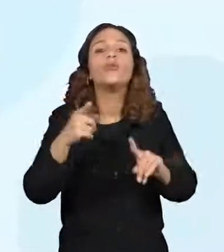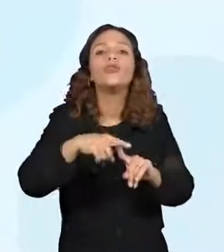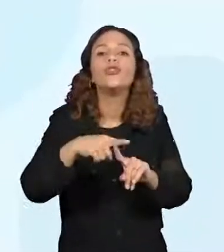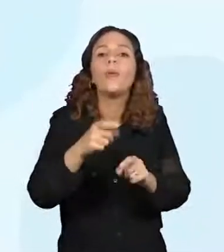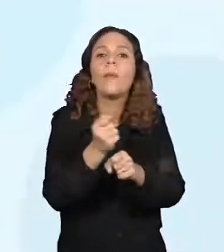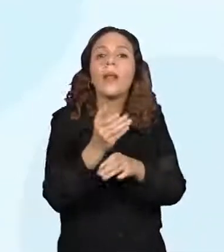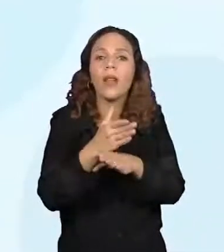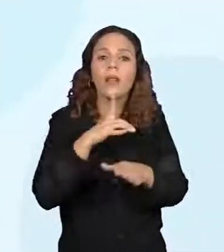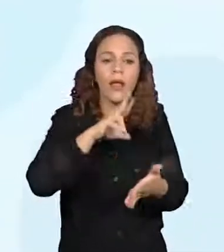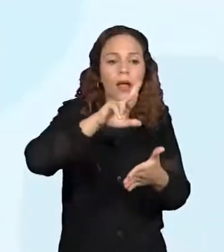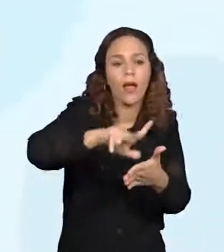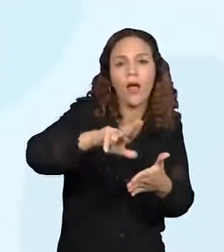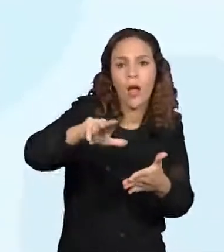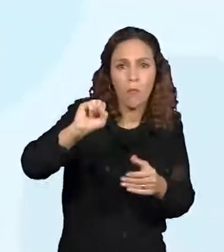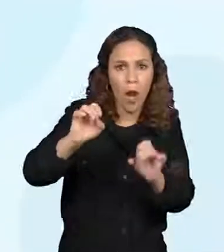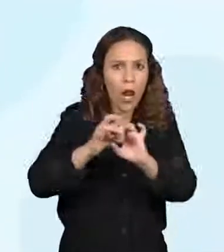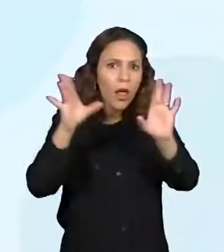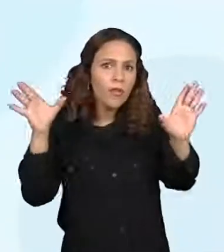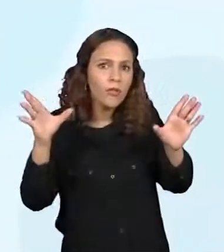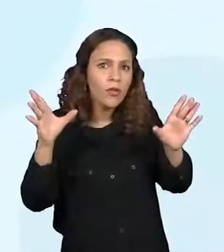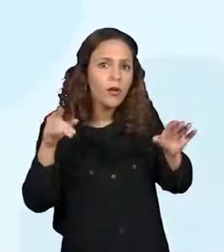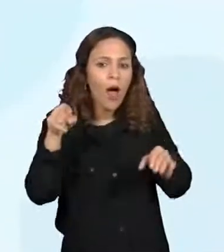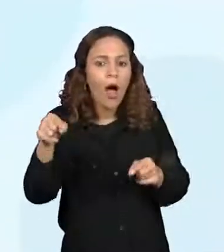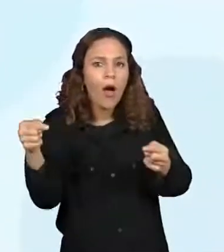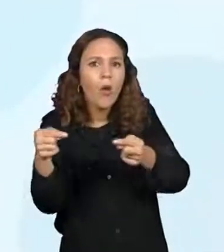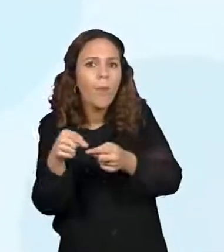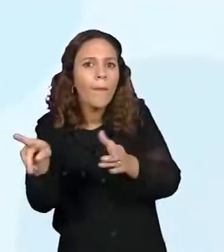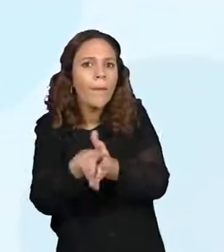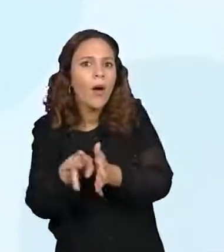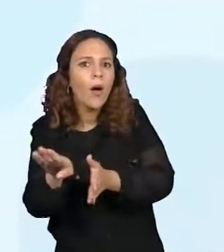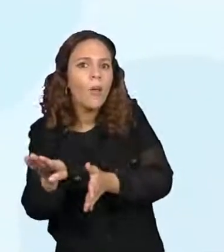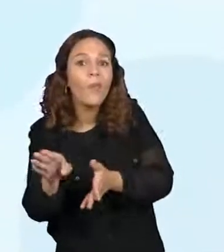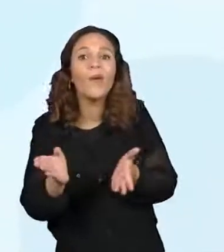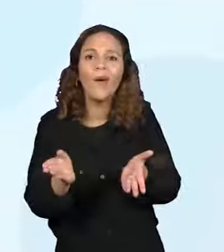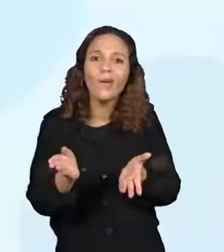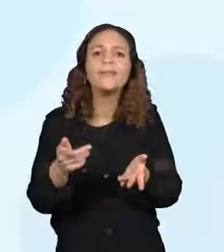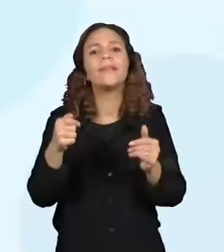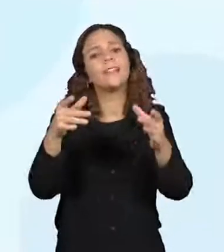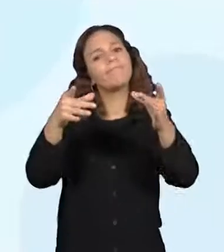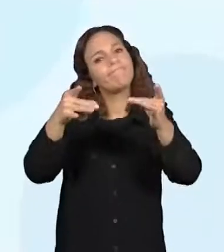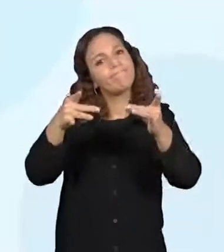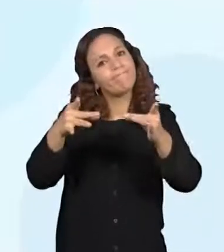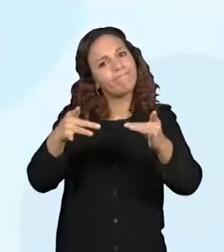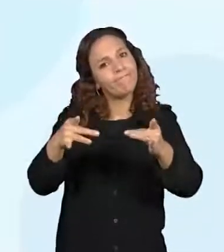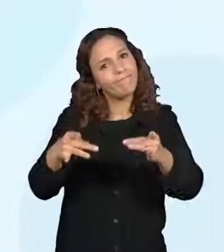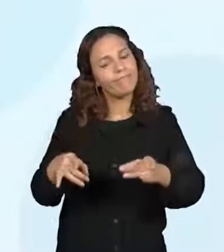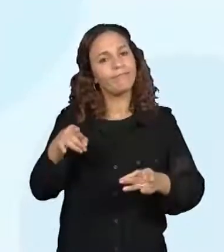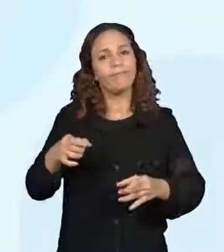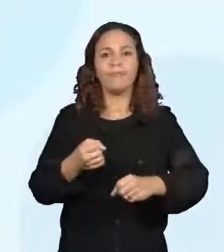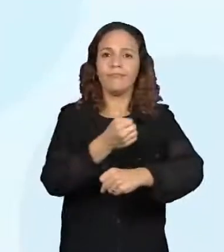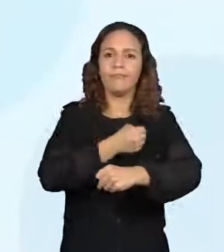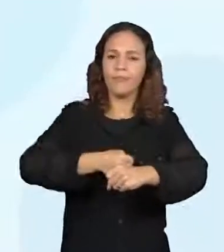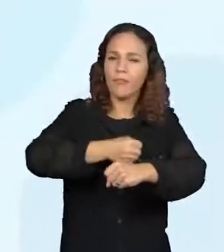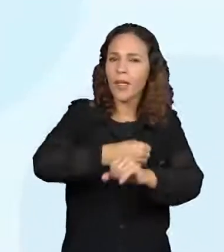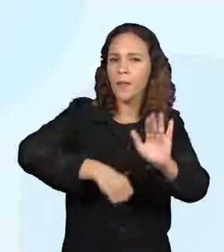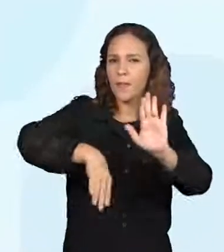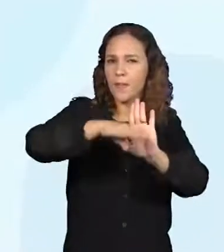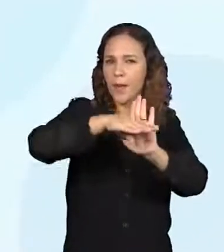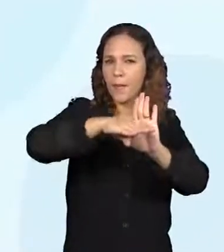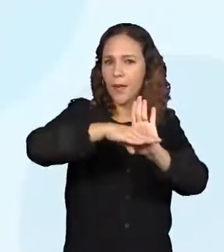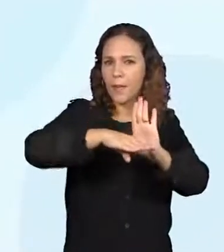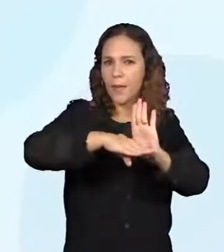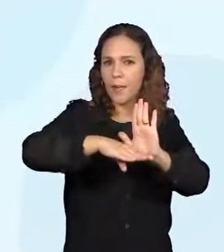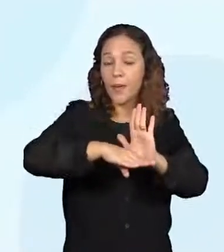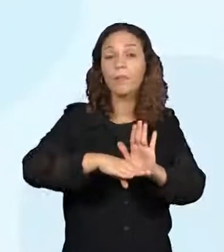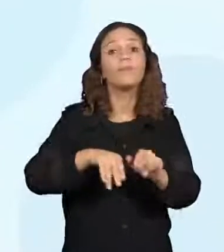batata que vai ser usado. Então, nesse momento, é a descrição de todos os ingredientes da receita e, deste modo, é